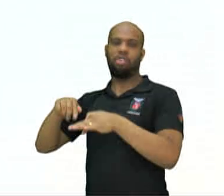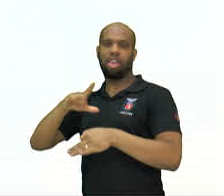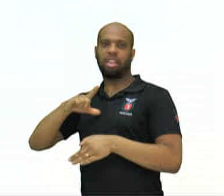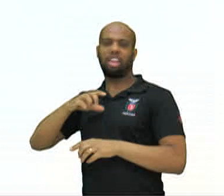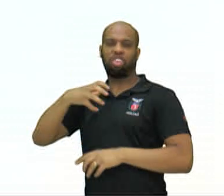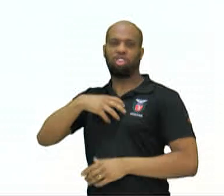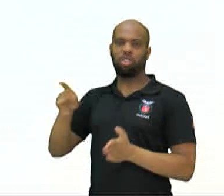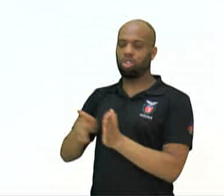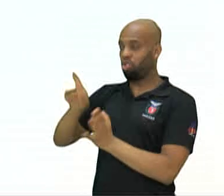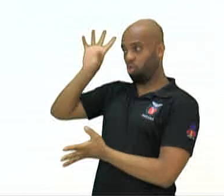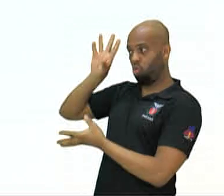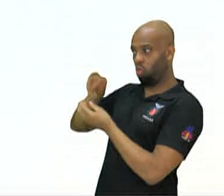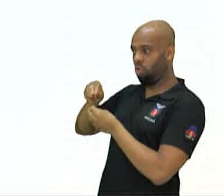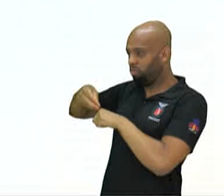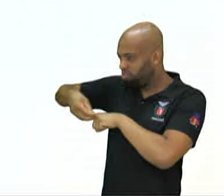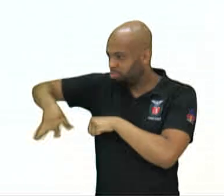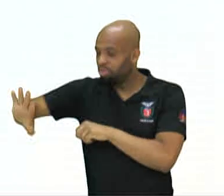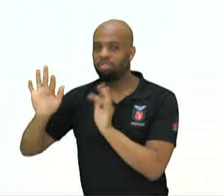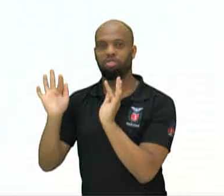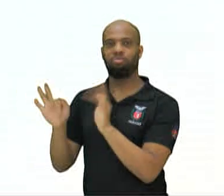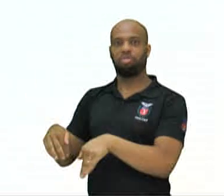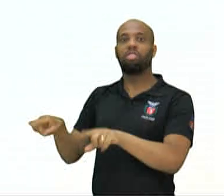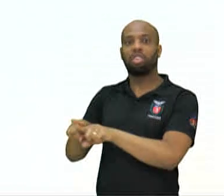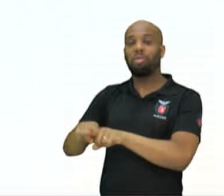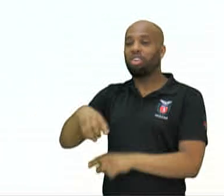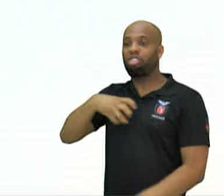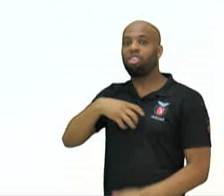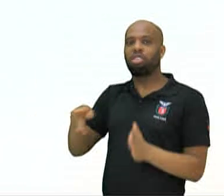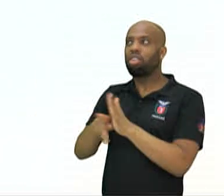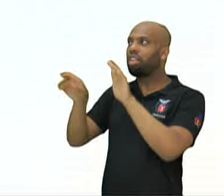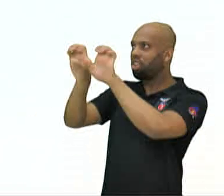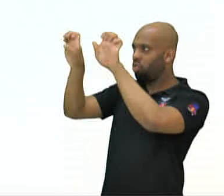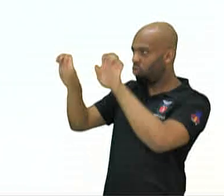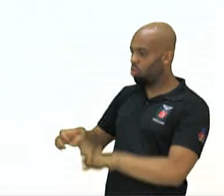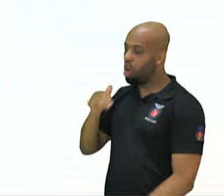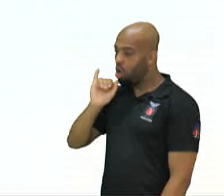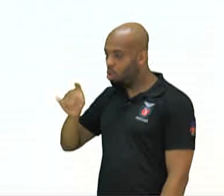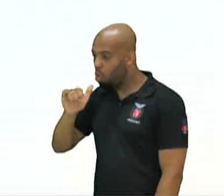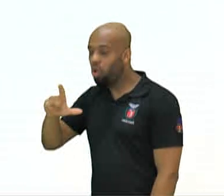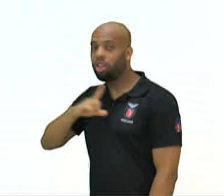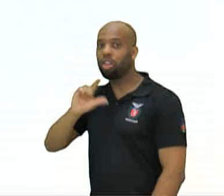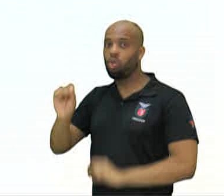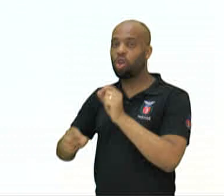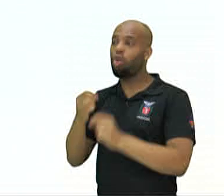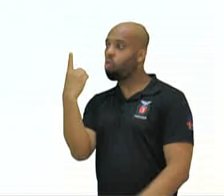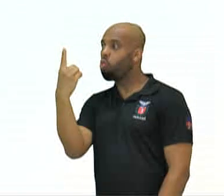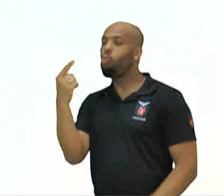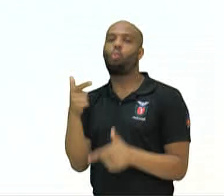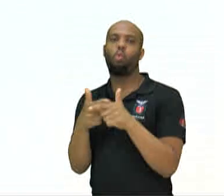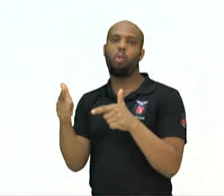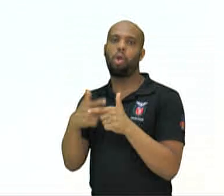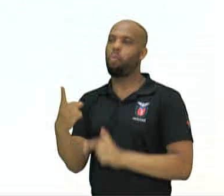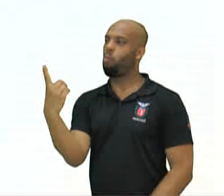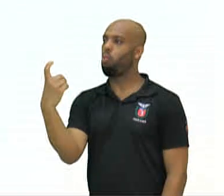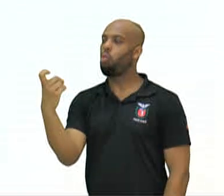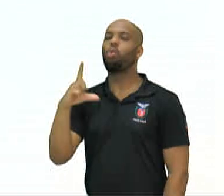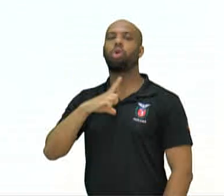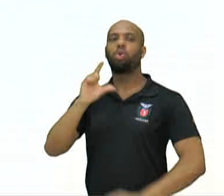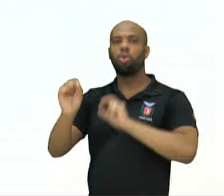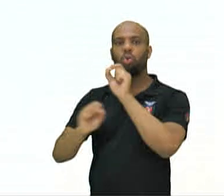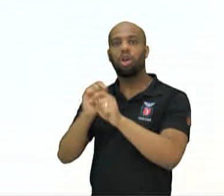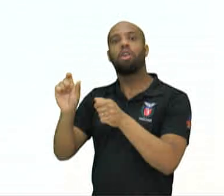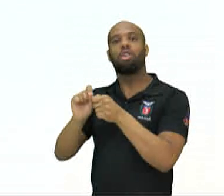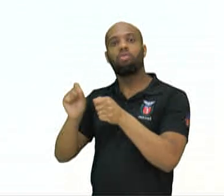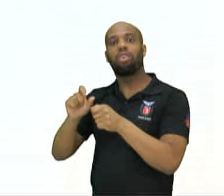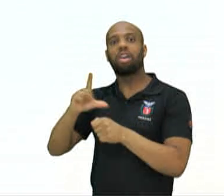de fadas. A estrutura do conto conta apenas com um conflito, o qual gera